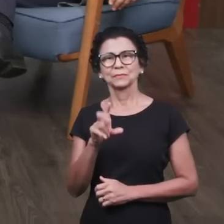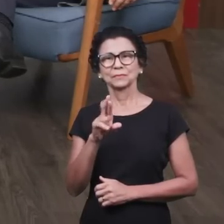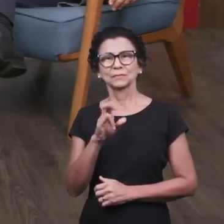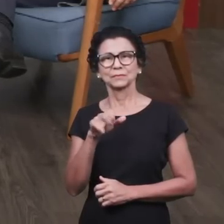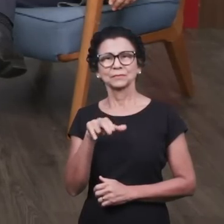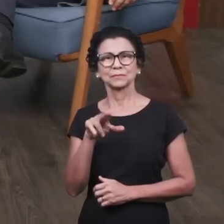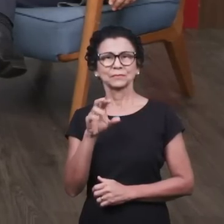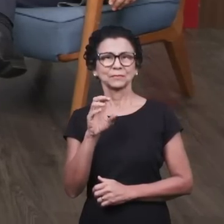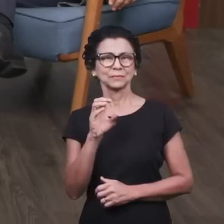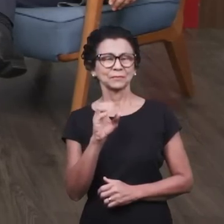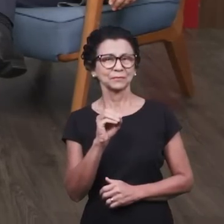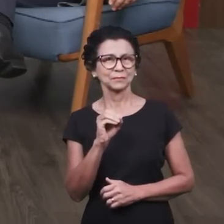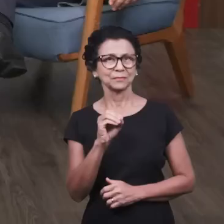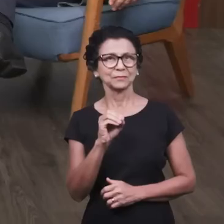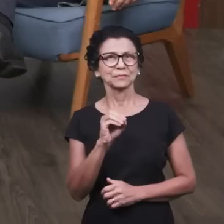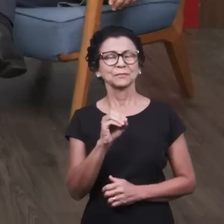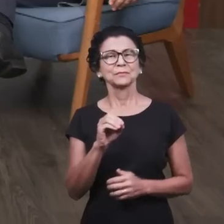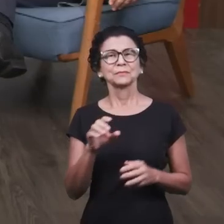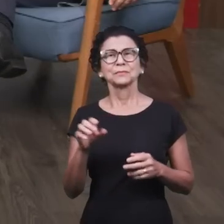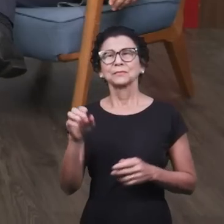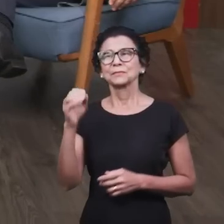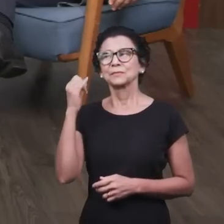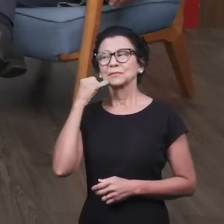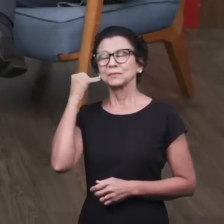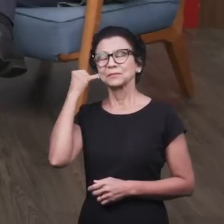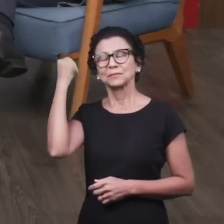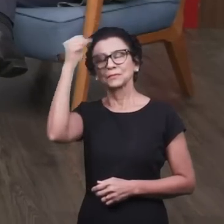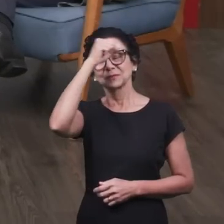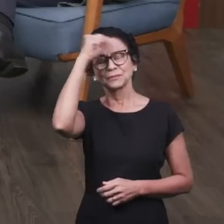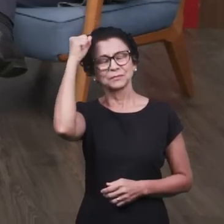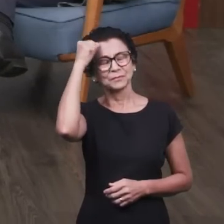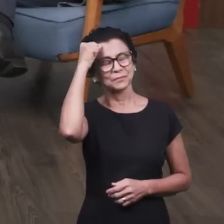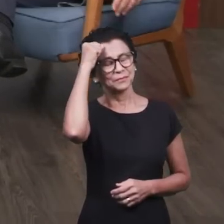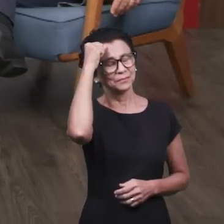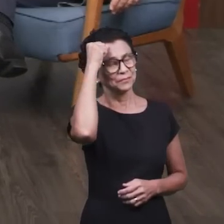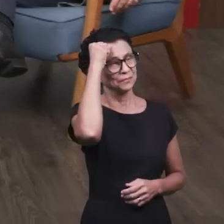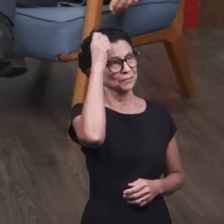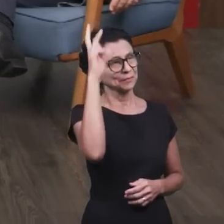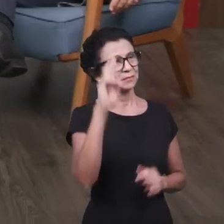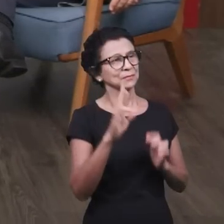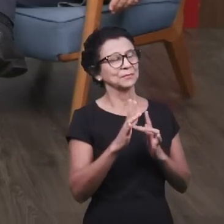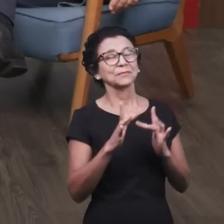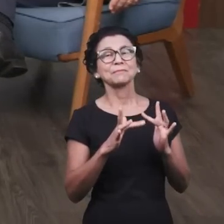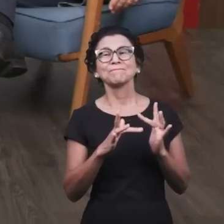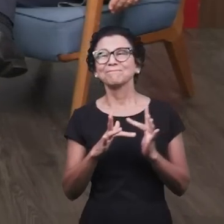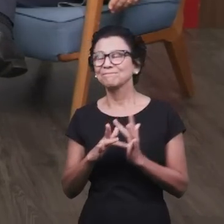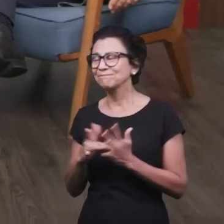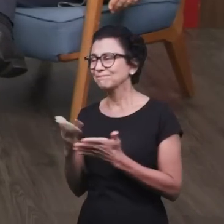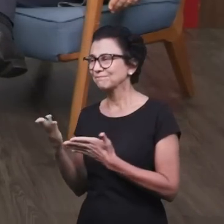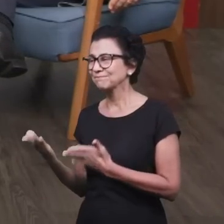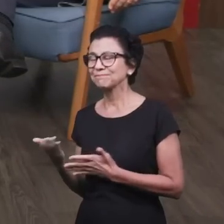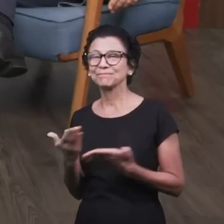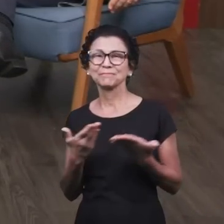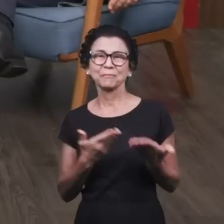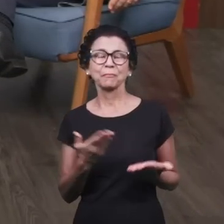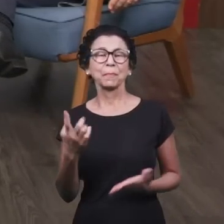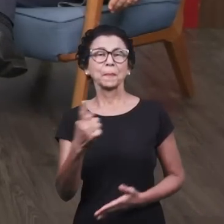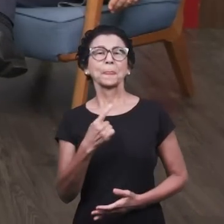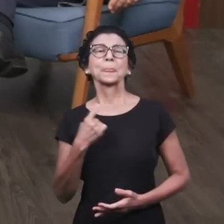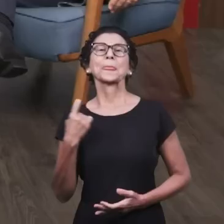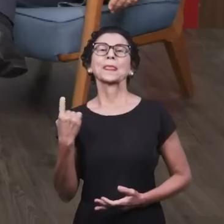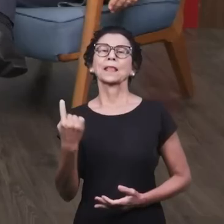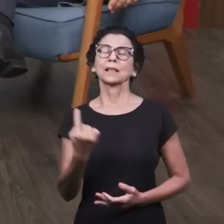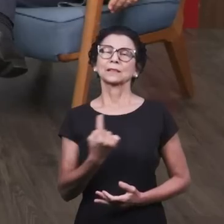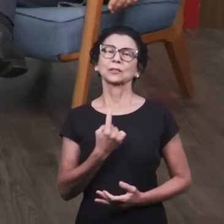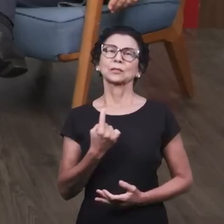pastor Josias, pastor Sérgio, a paz do Senhor a todos. Pastor Sérgio Souza, paz do Senhor Jesus. Paz do Senhor Josias, Adriano e